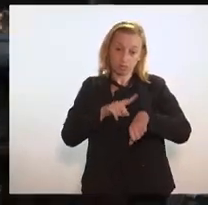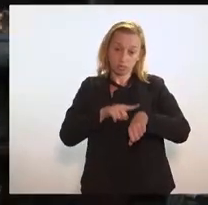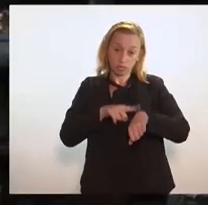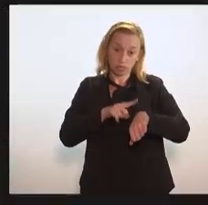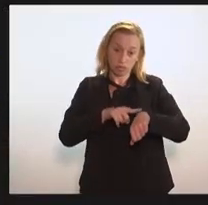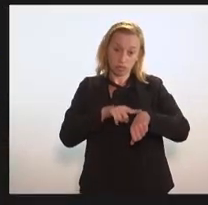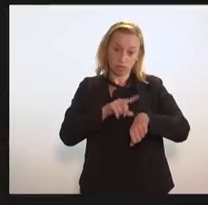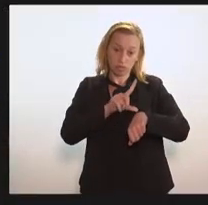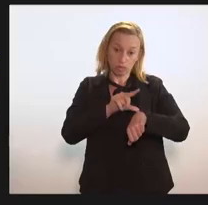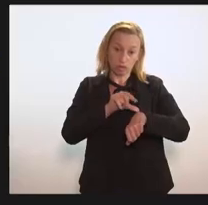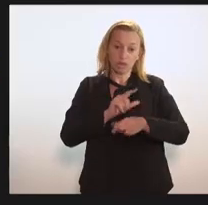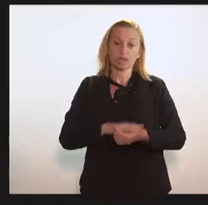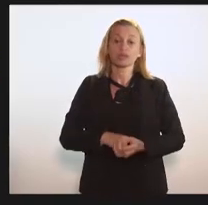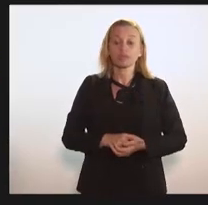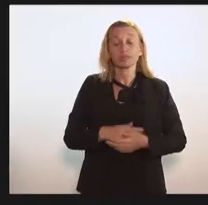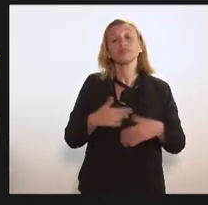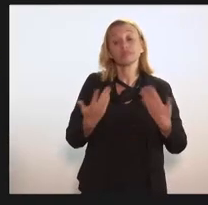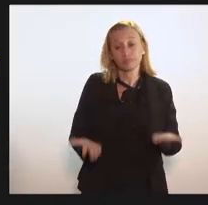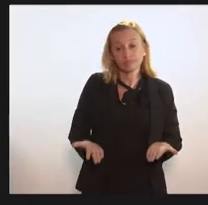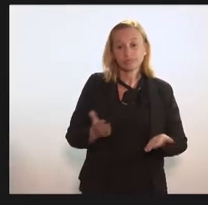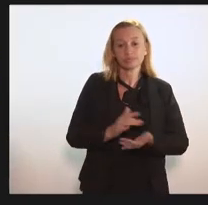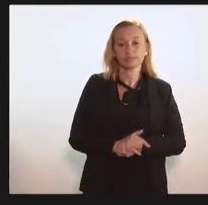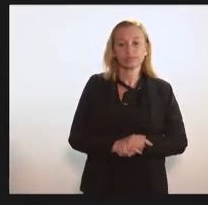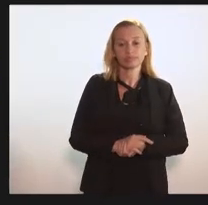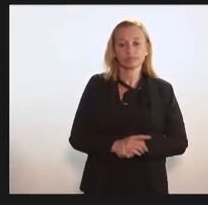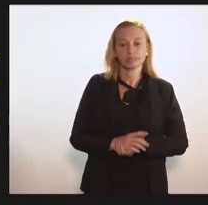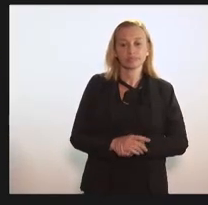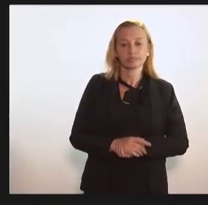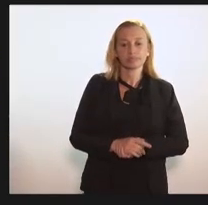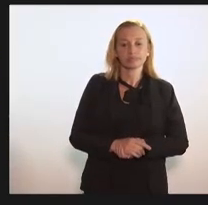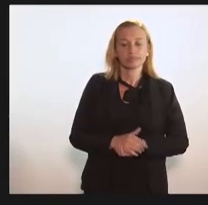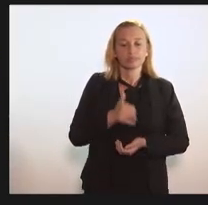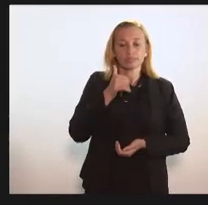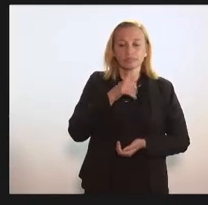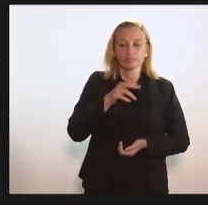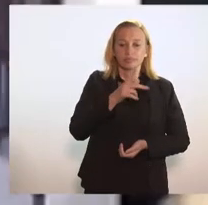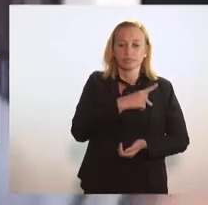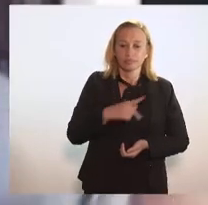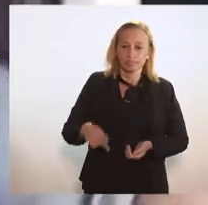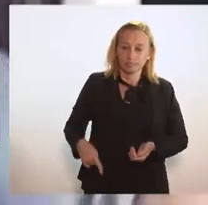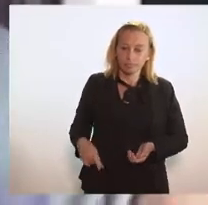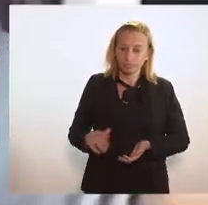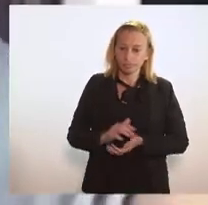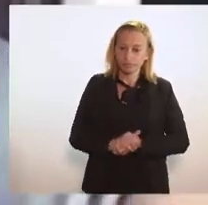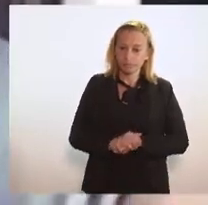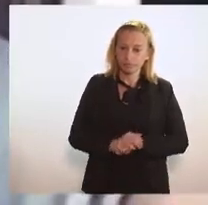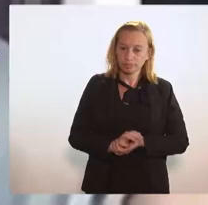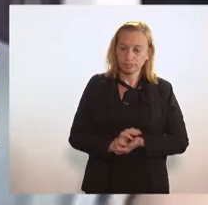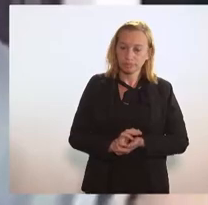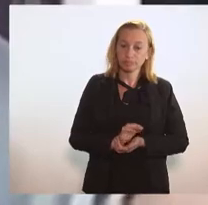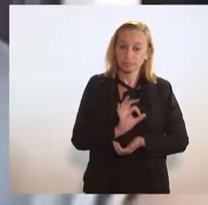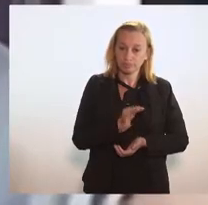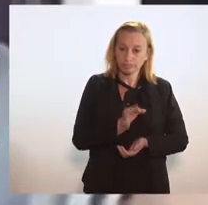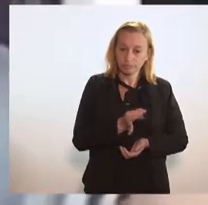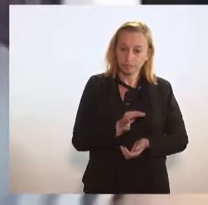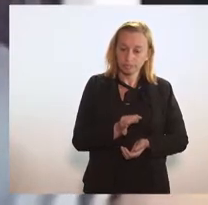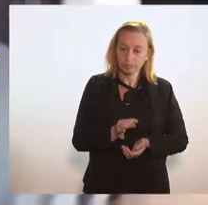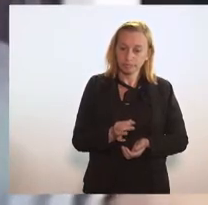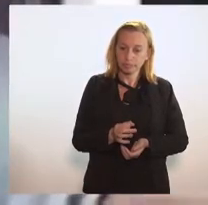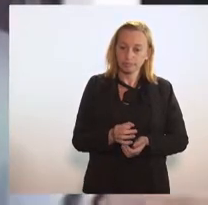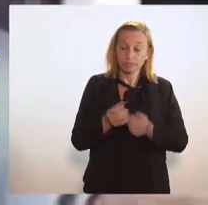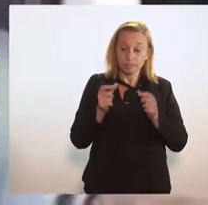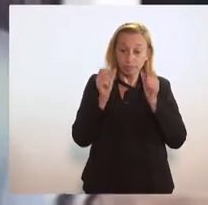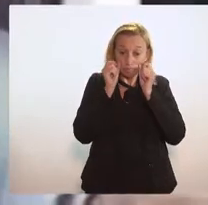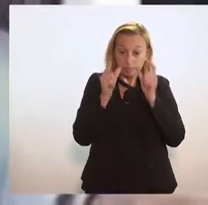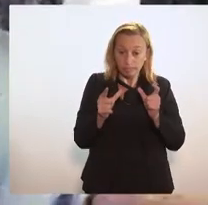conferir é tão nobre por instante eu vou fazendo exatamente este Alerta